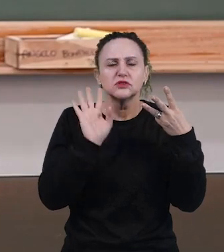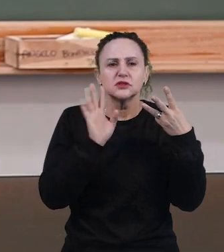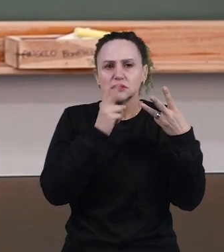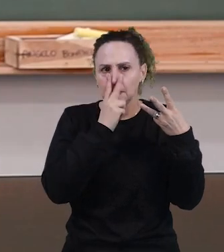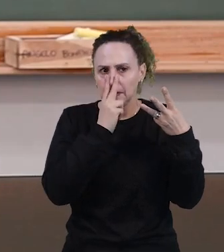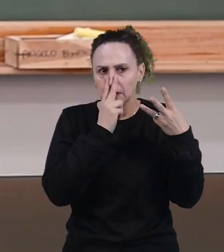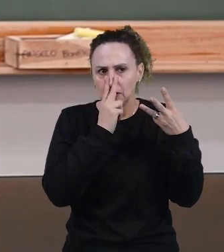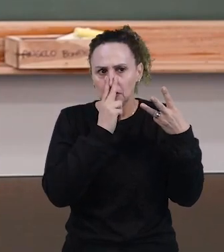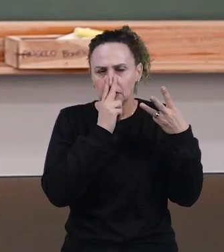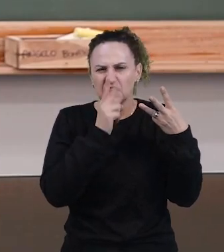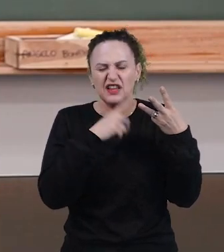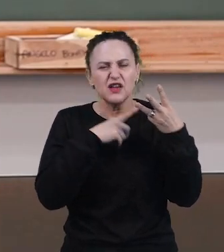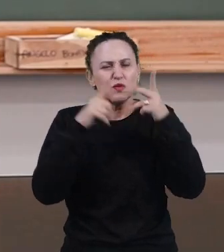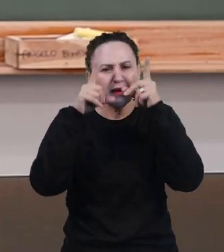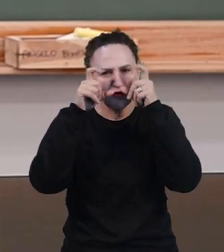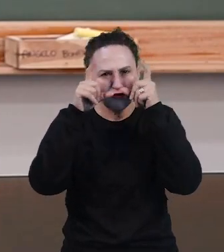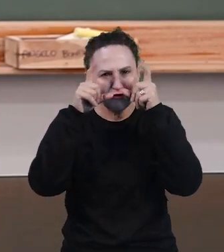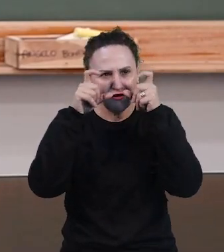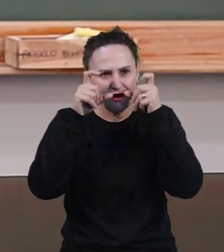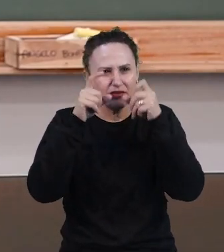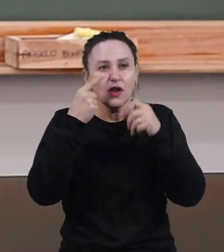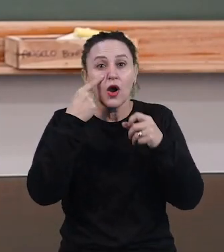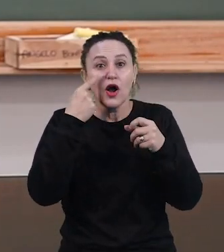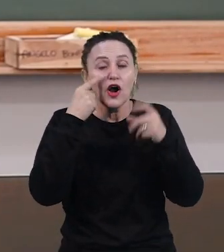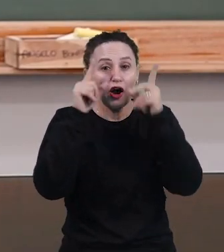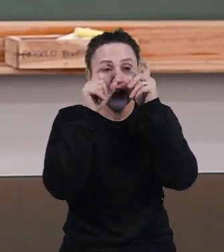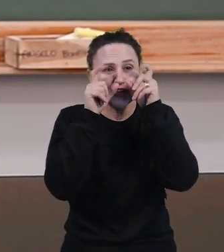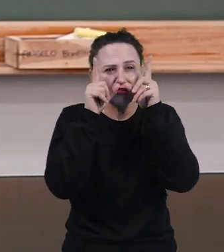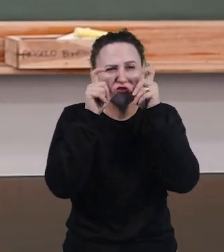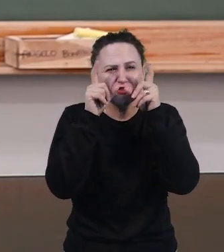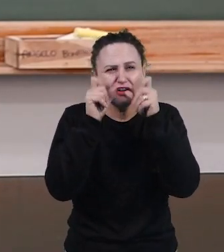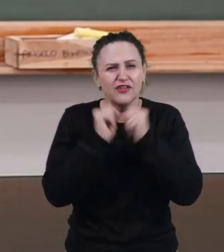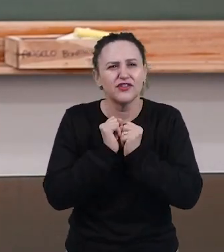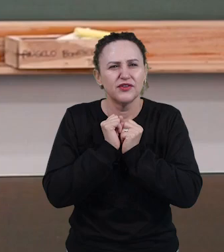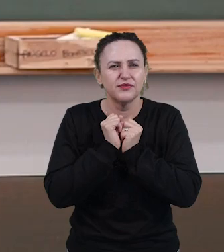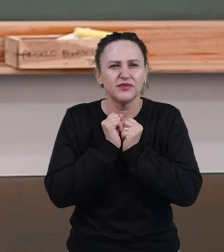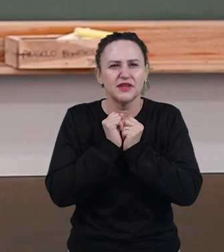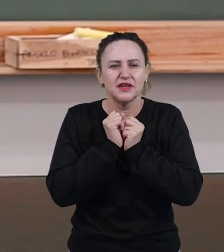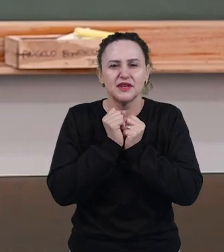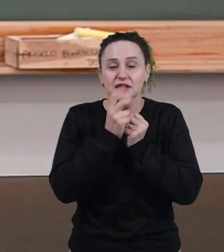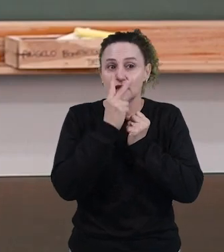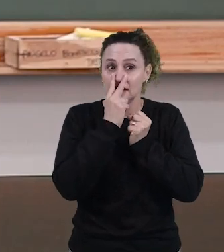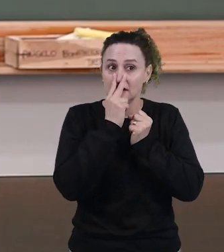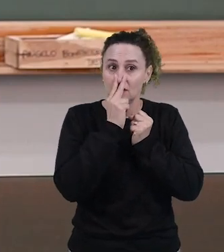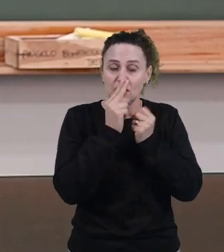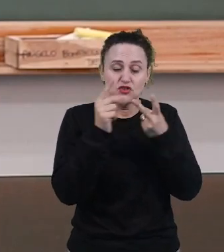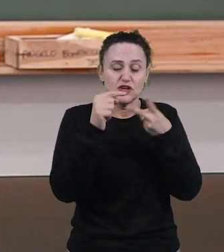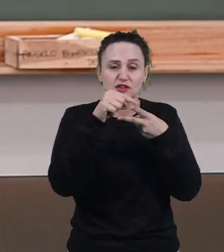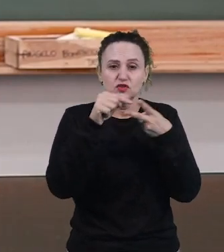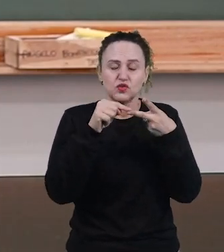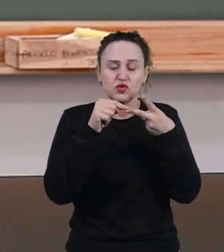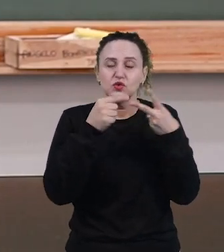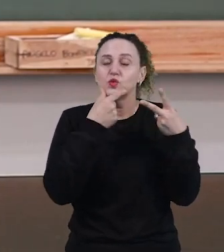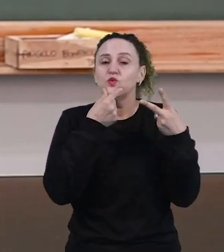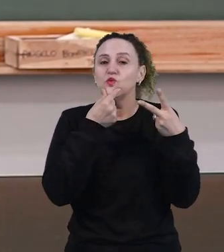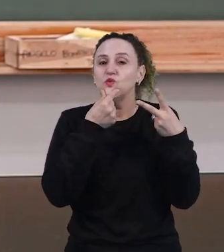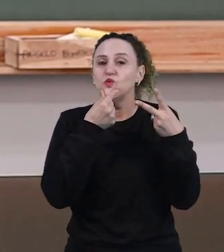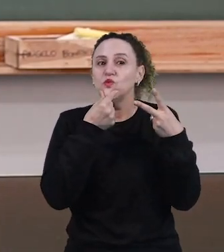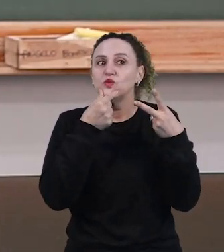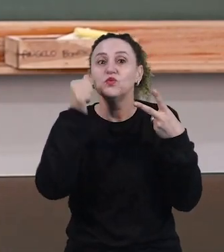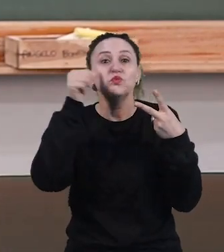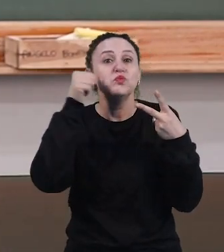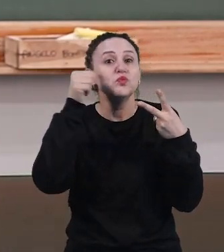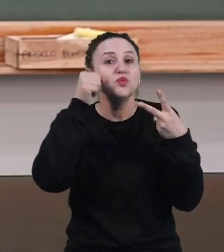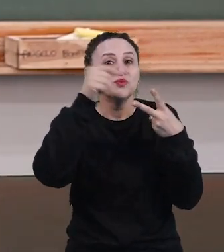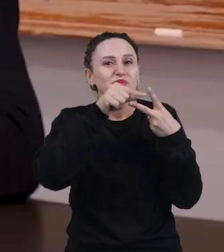vocês as fotos dele com a família, né? Não, eu acho que é 2 meninas e um menino, mas vocês